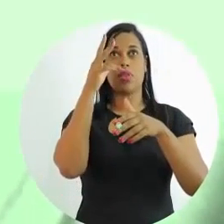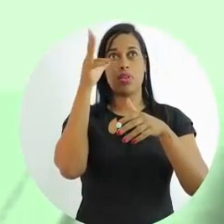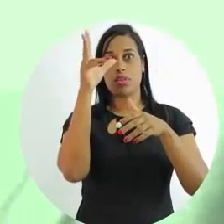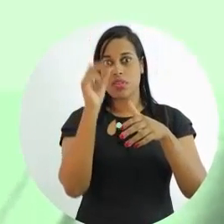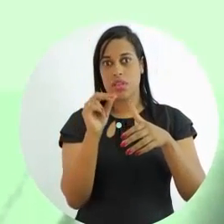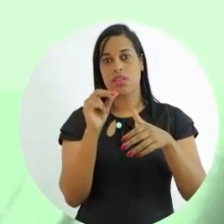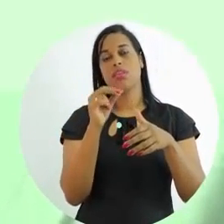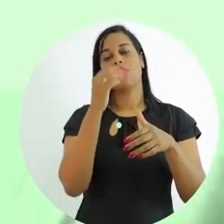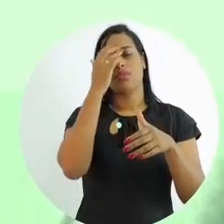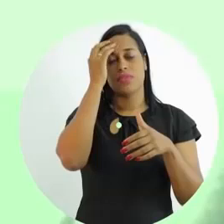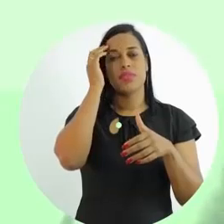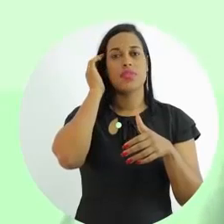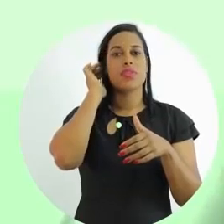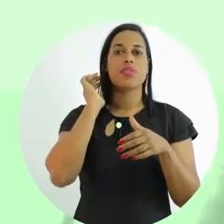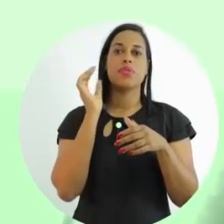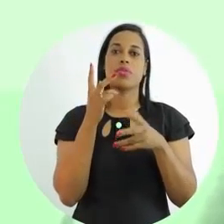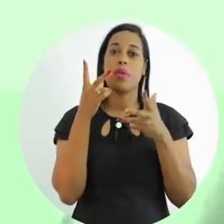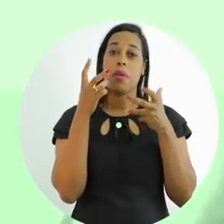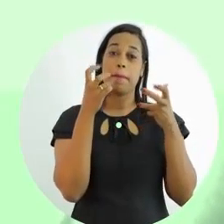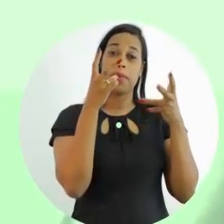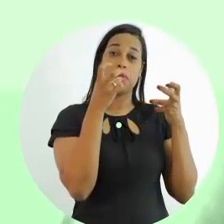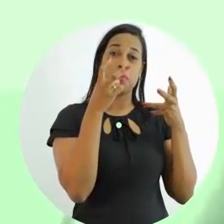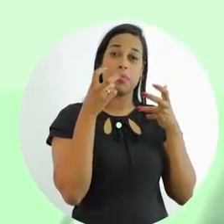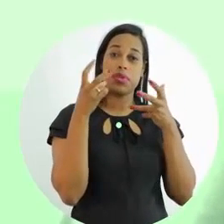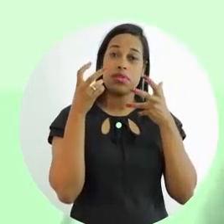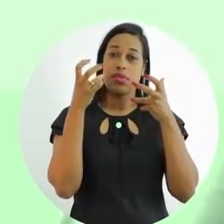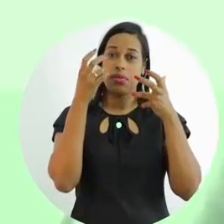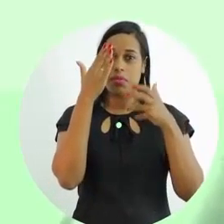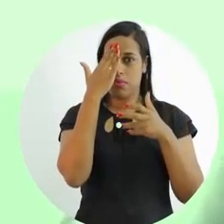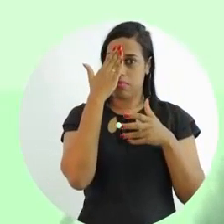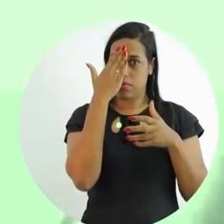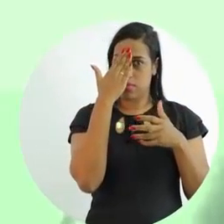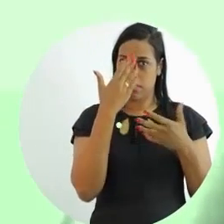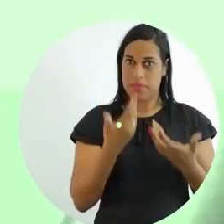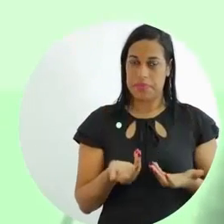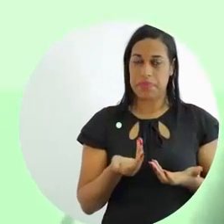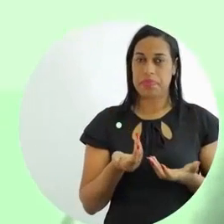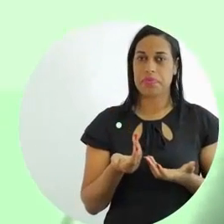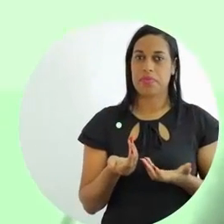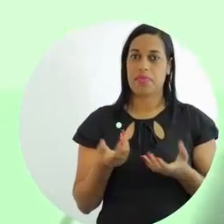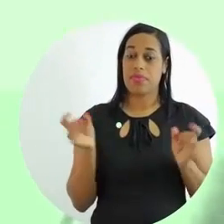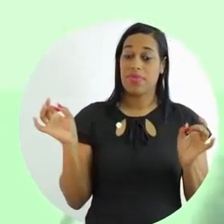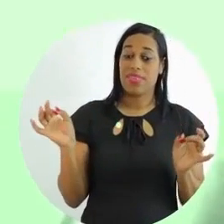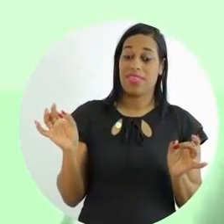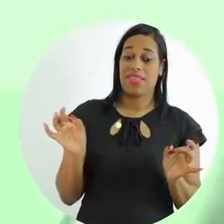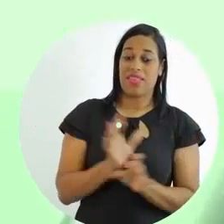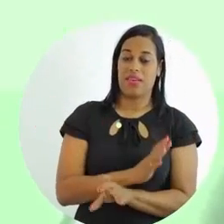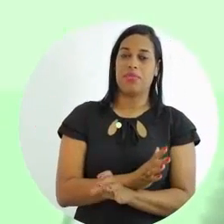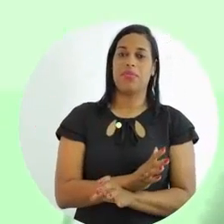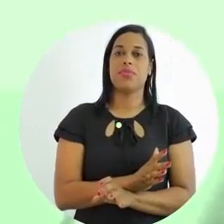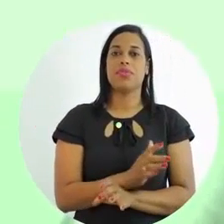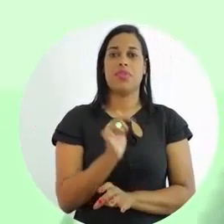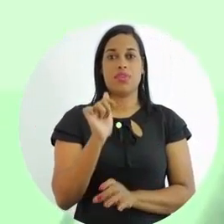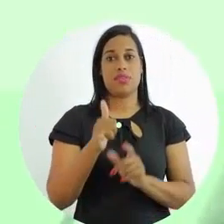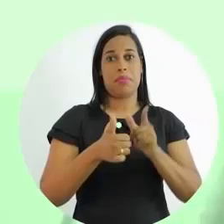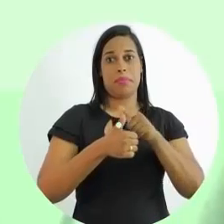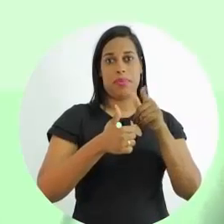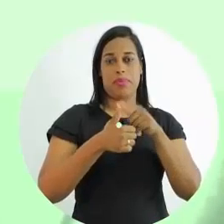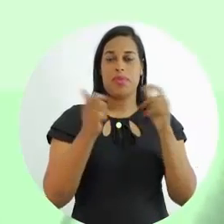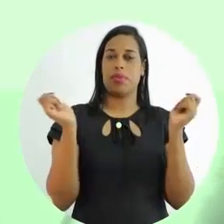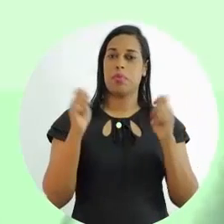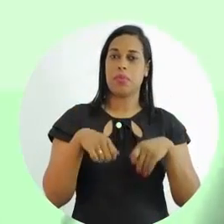nas eleições, que a gente pode perceber claramente. Então, assim a gente termina essa